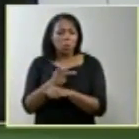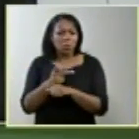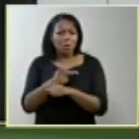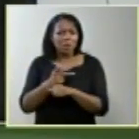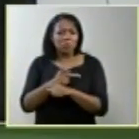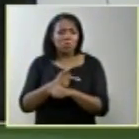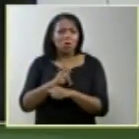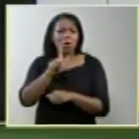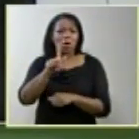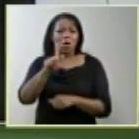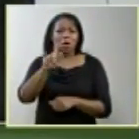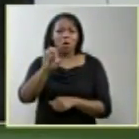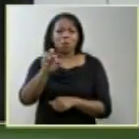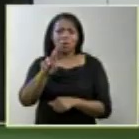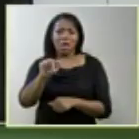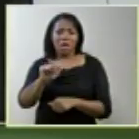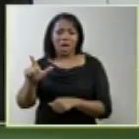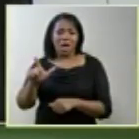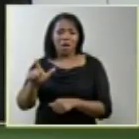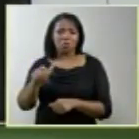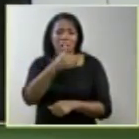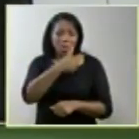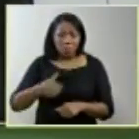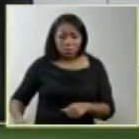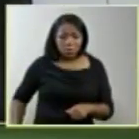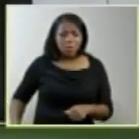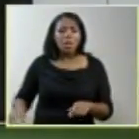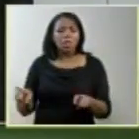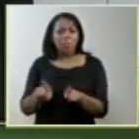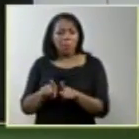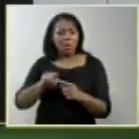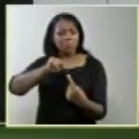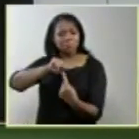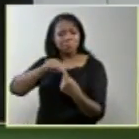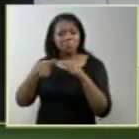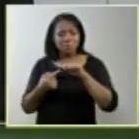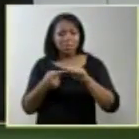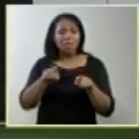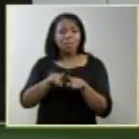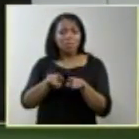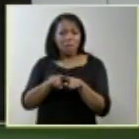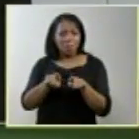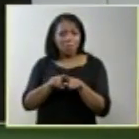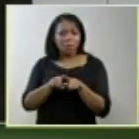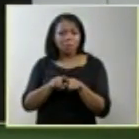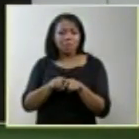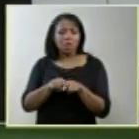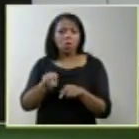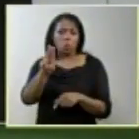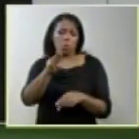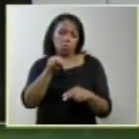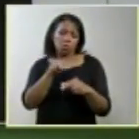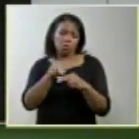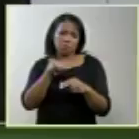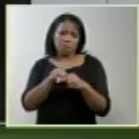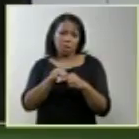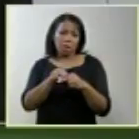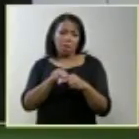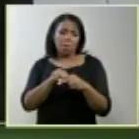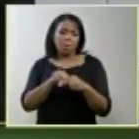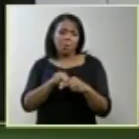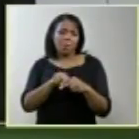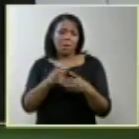Cláudio Fonteles, sobre a adequação ou não do instrumental utilizado para